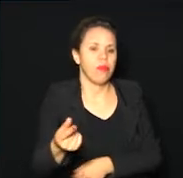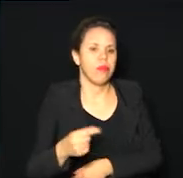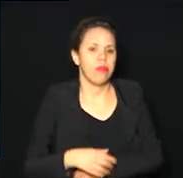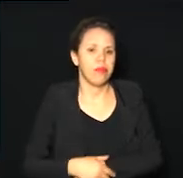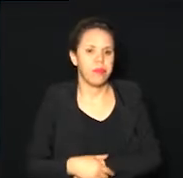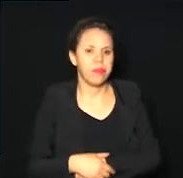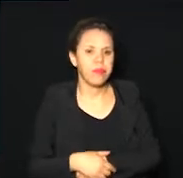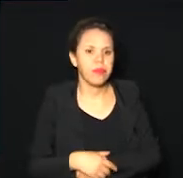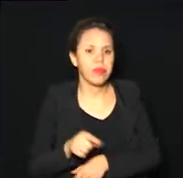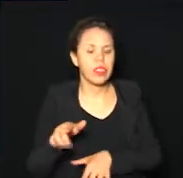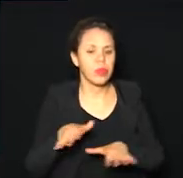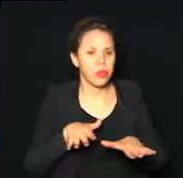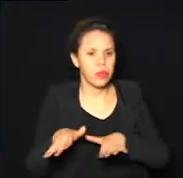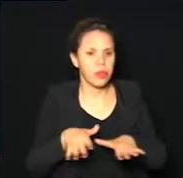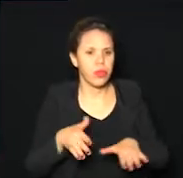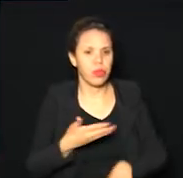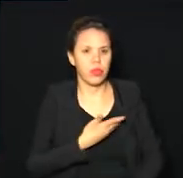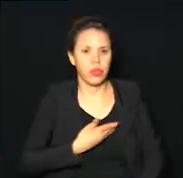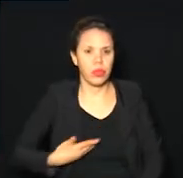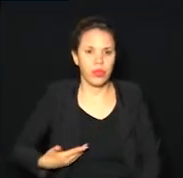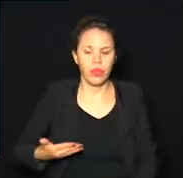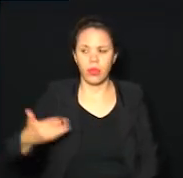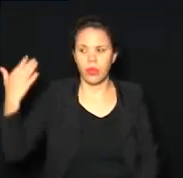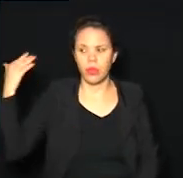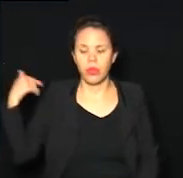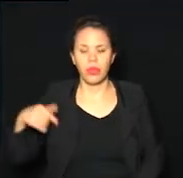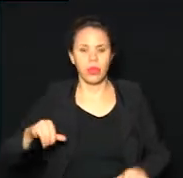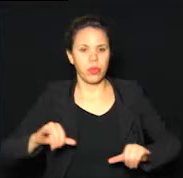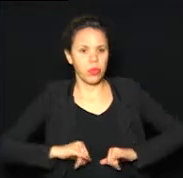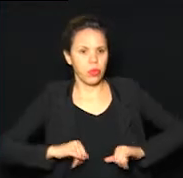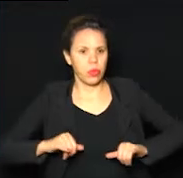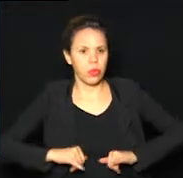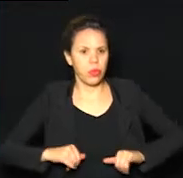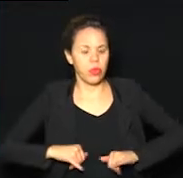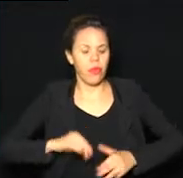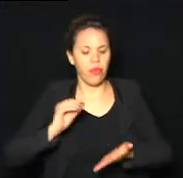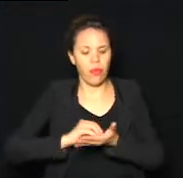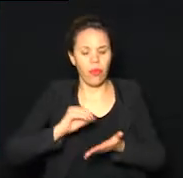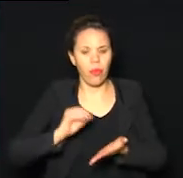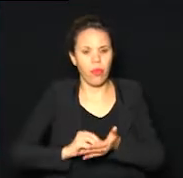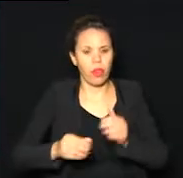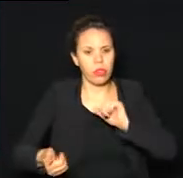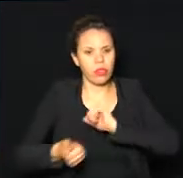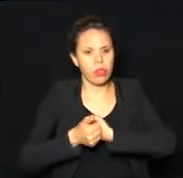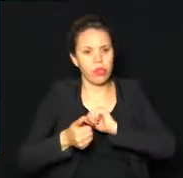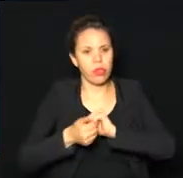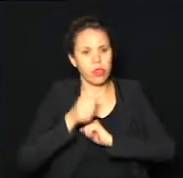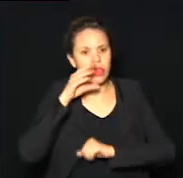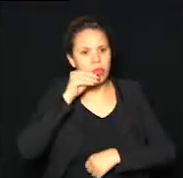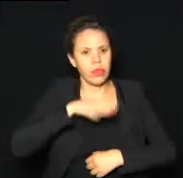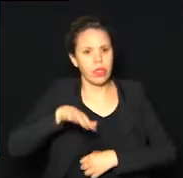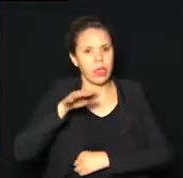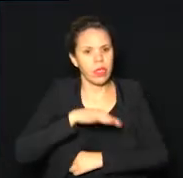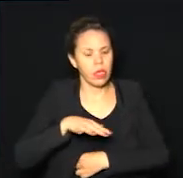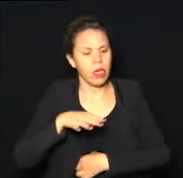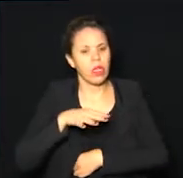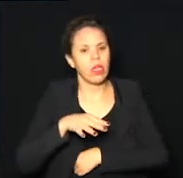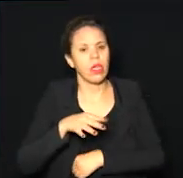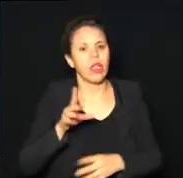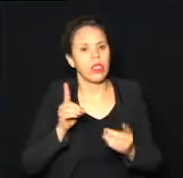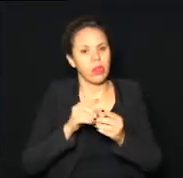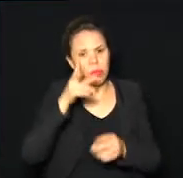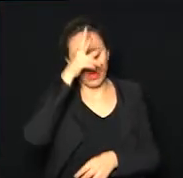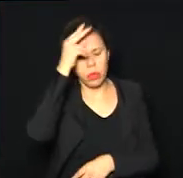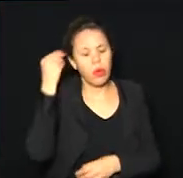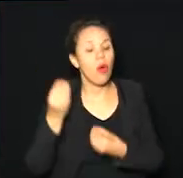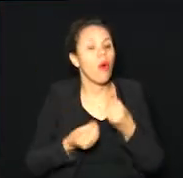parte desse governo e de governos anteriores, nós sofremos a desqualificação dos trabalhadores do serviço público,